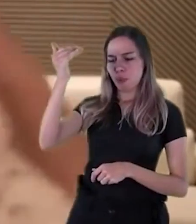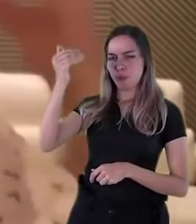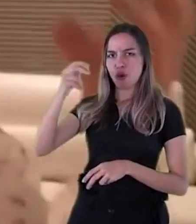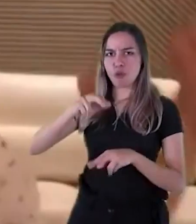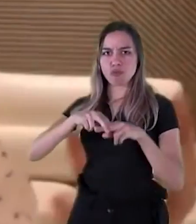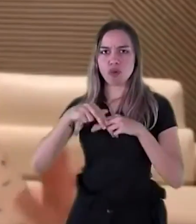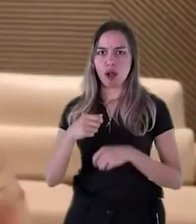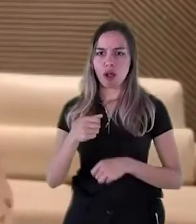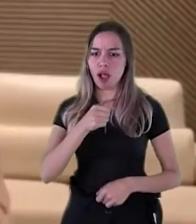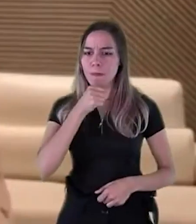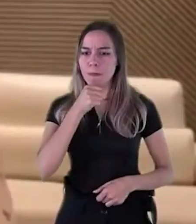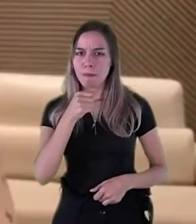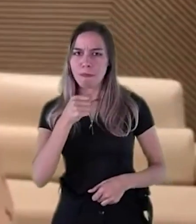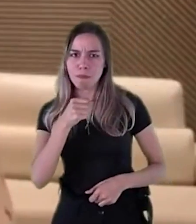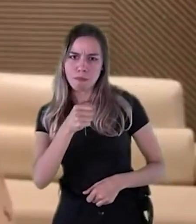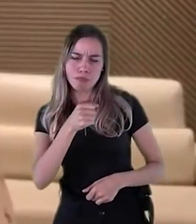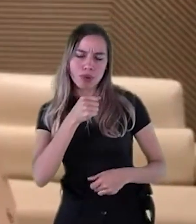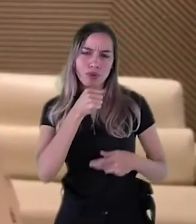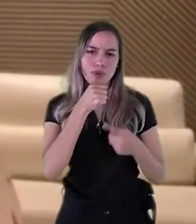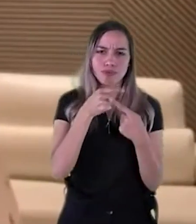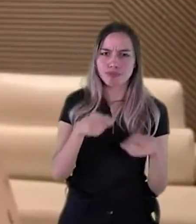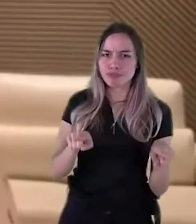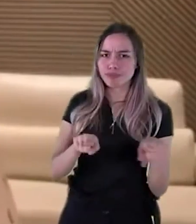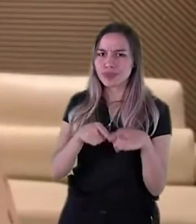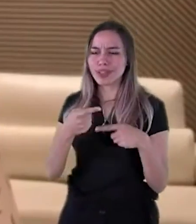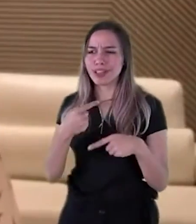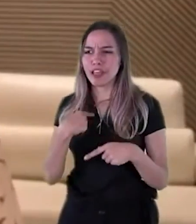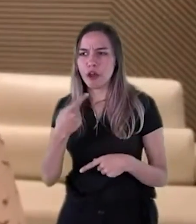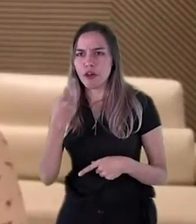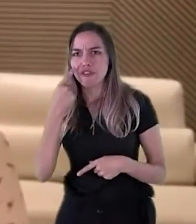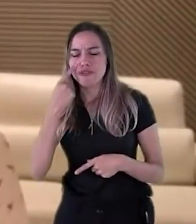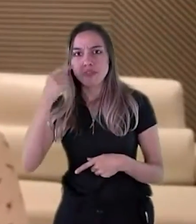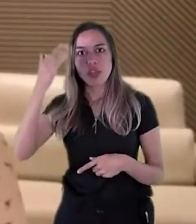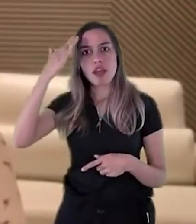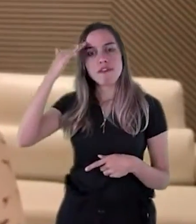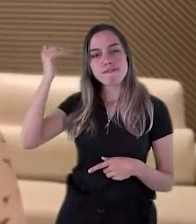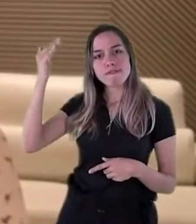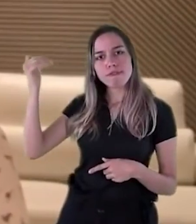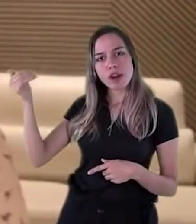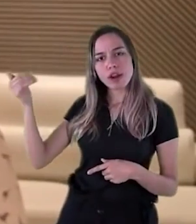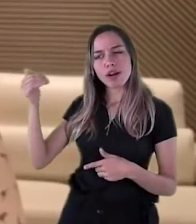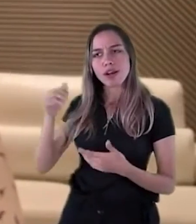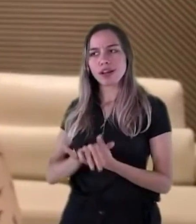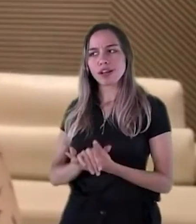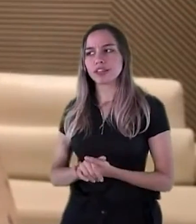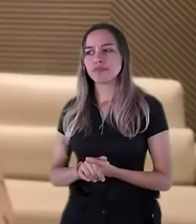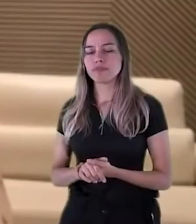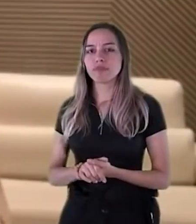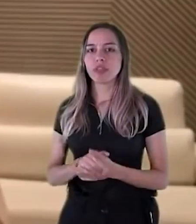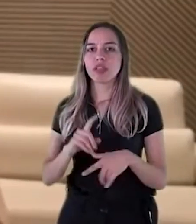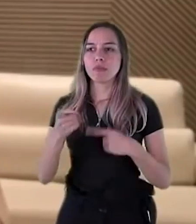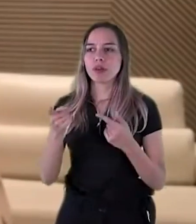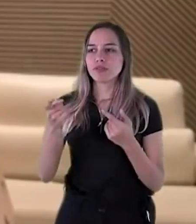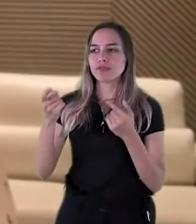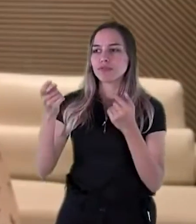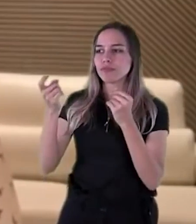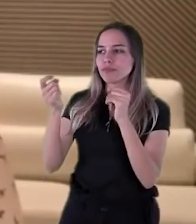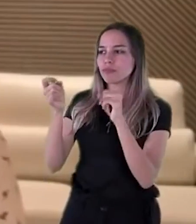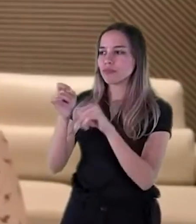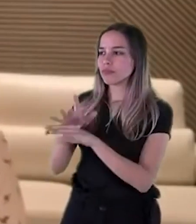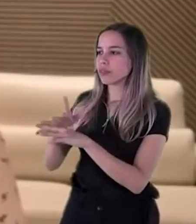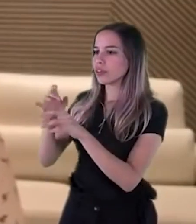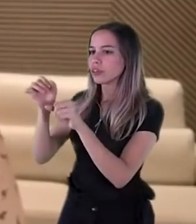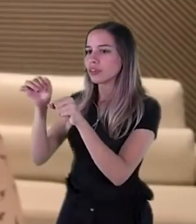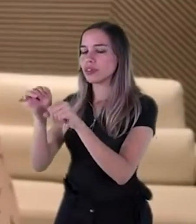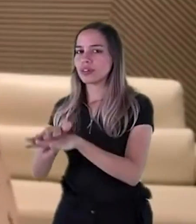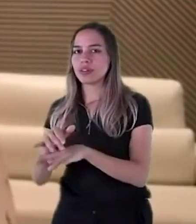estava vislumbrado com a fama. E depois, não, isso foi sendo desconstruído, e eu fiquei melhor, eu acho, do ponto